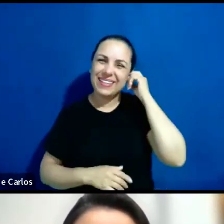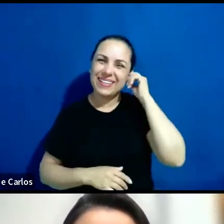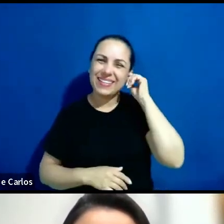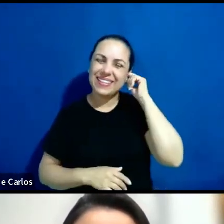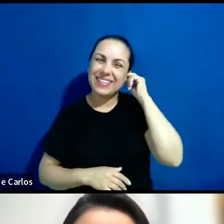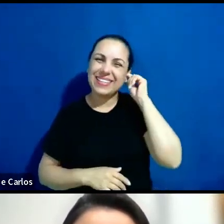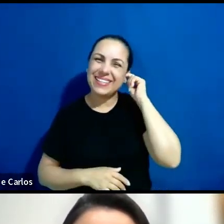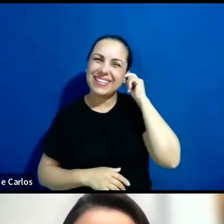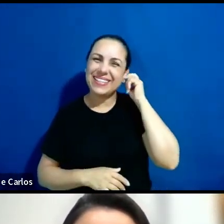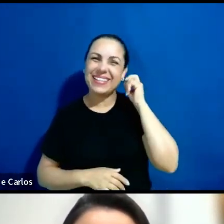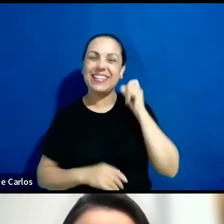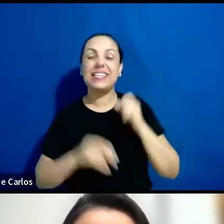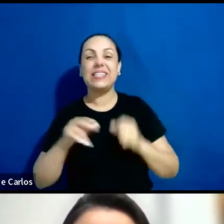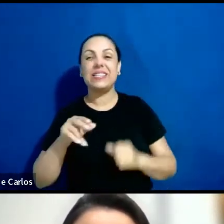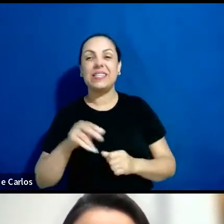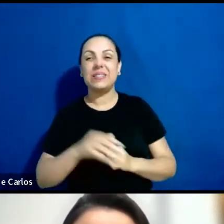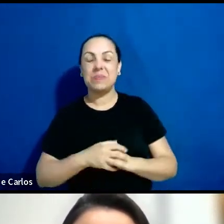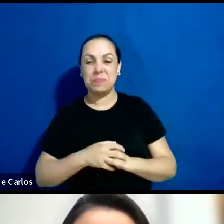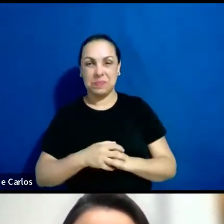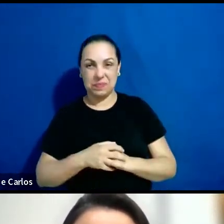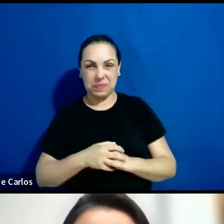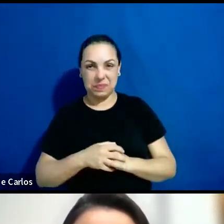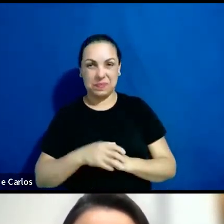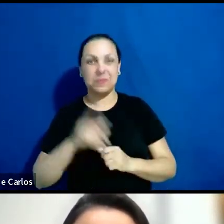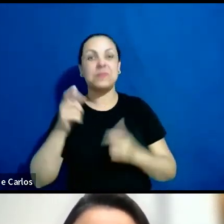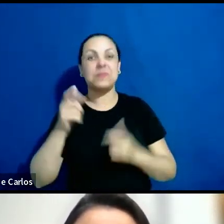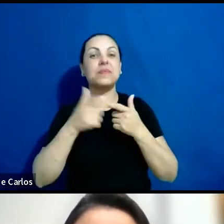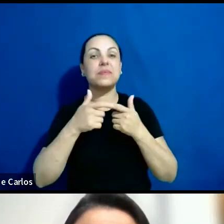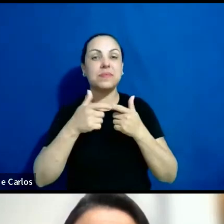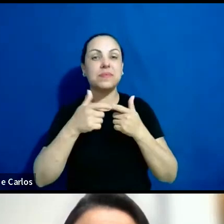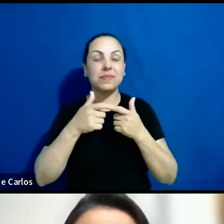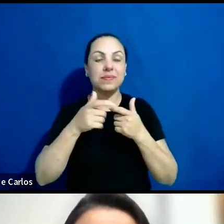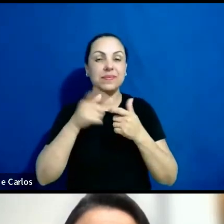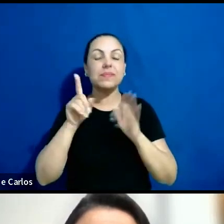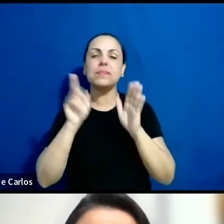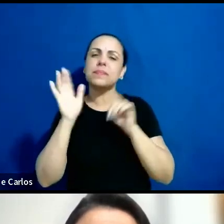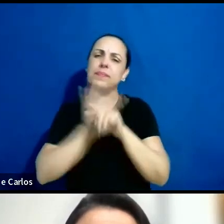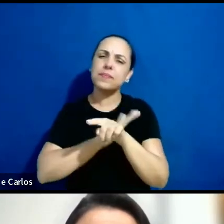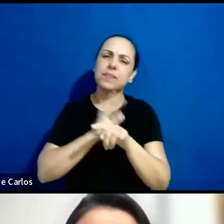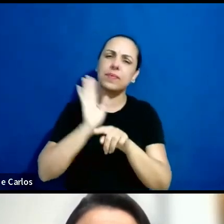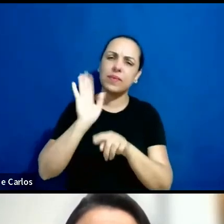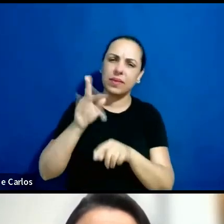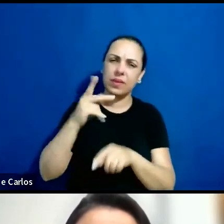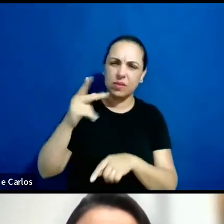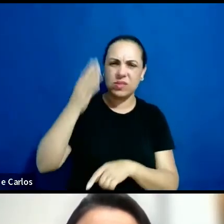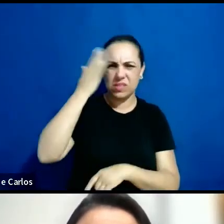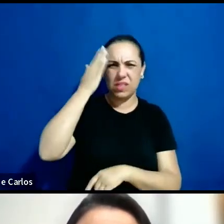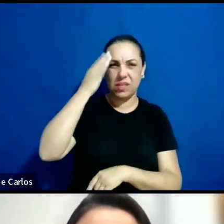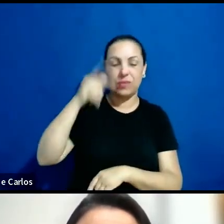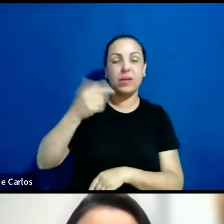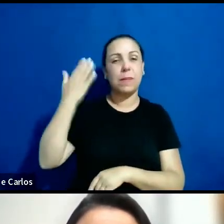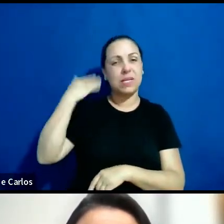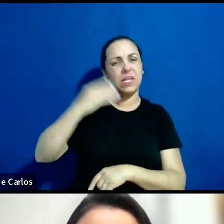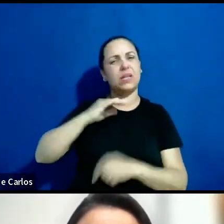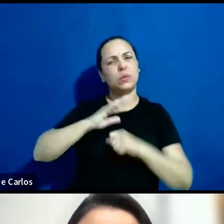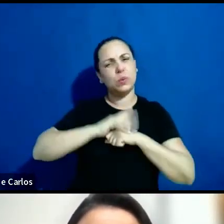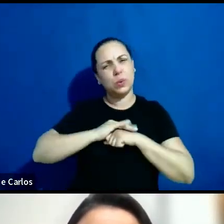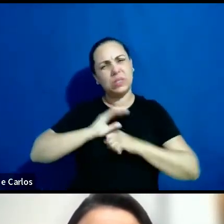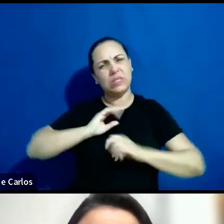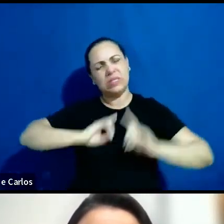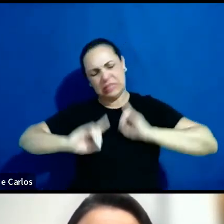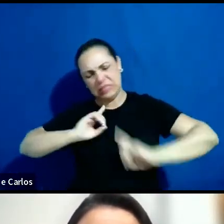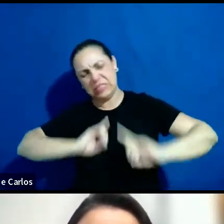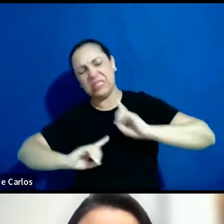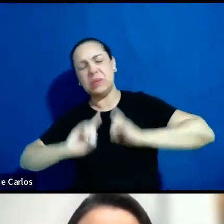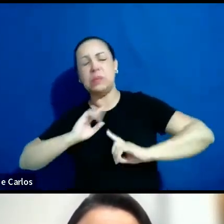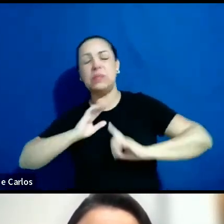aqui. quando foi que você sentiu, porque você já foi no desespero, né? Eu vou, né? Eu